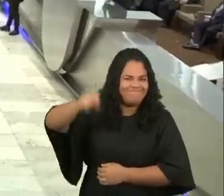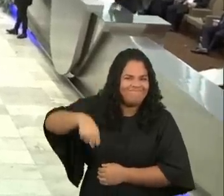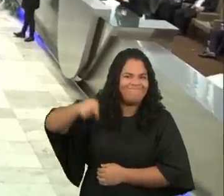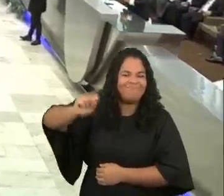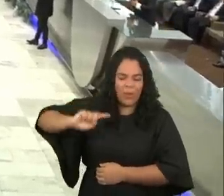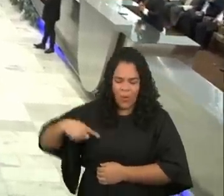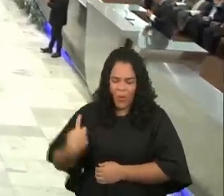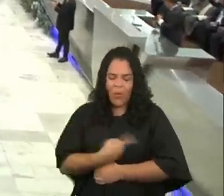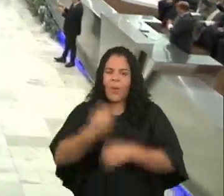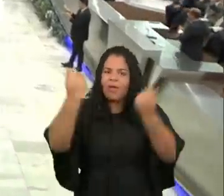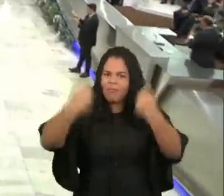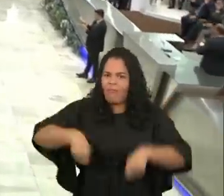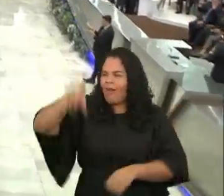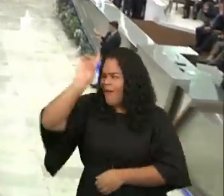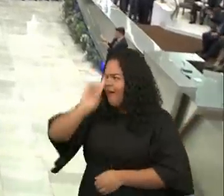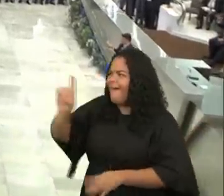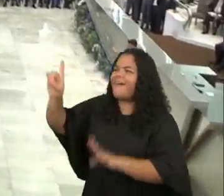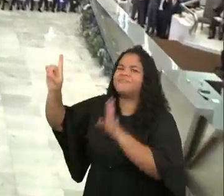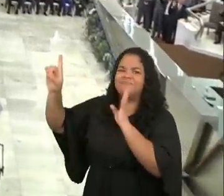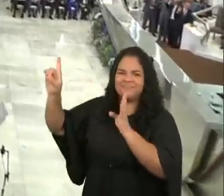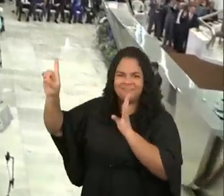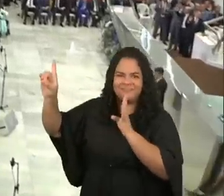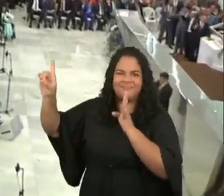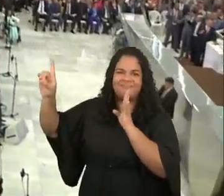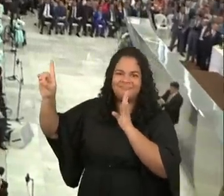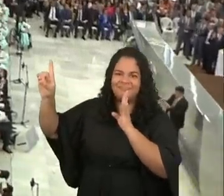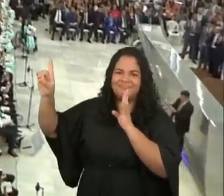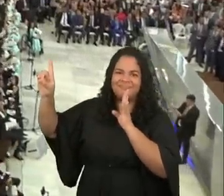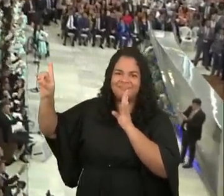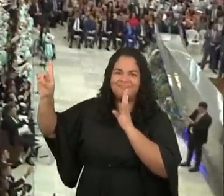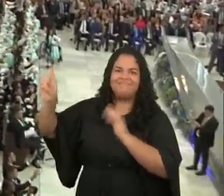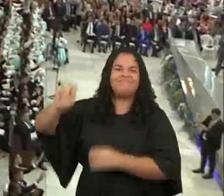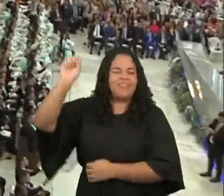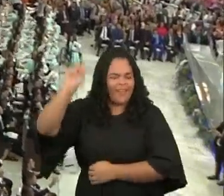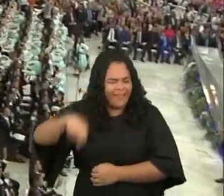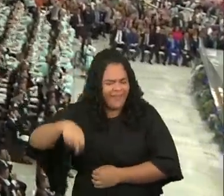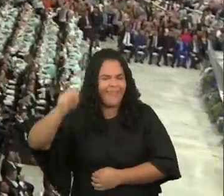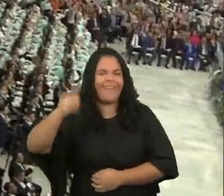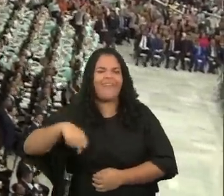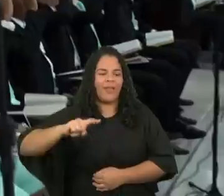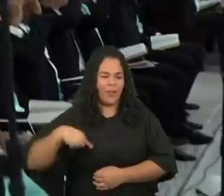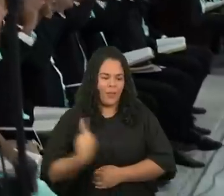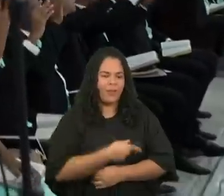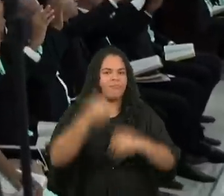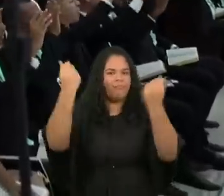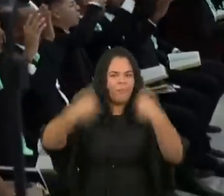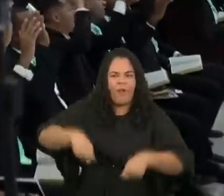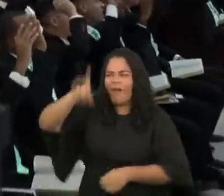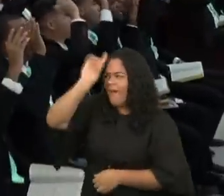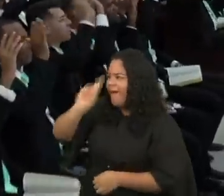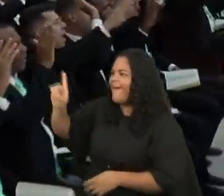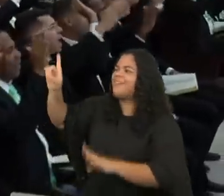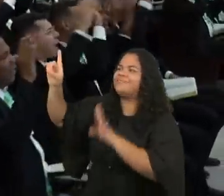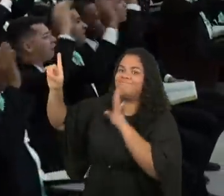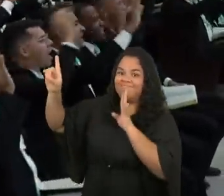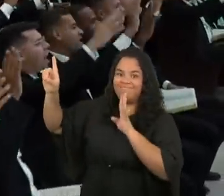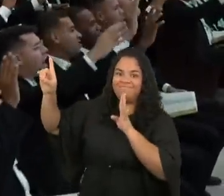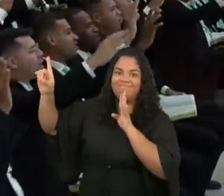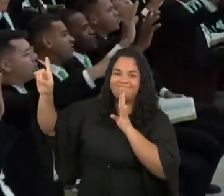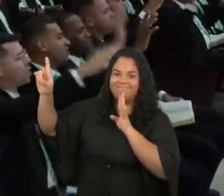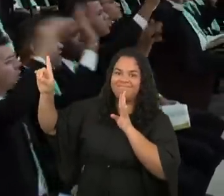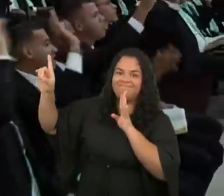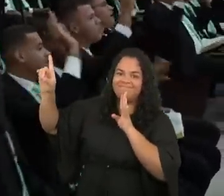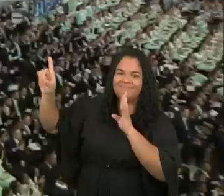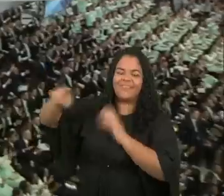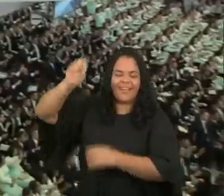Sim, é possível conhecer a Deus! Sim, é possível conhecer a